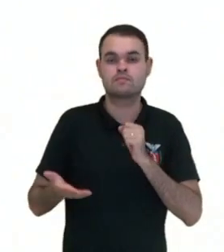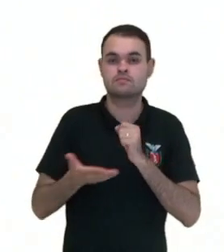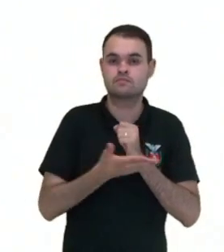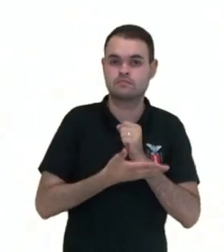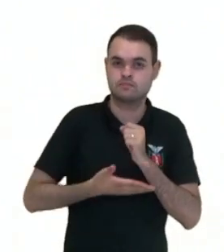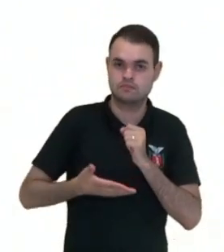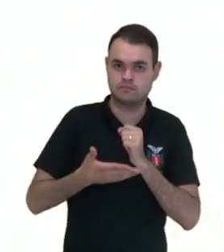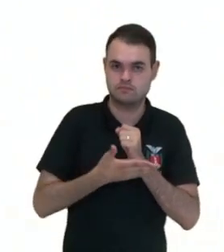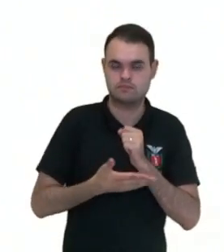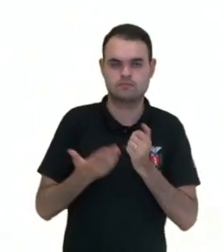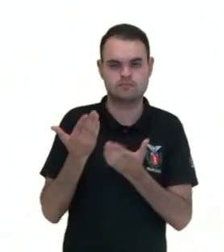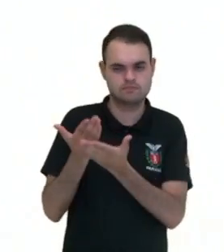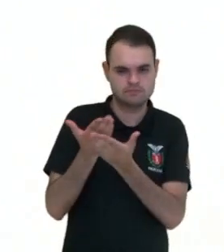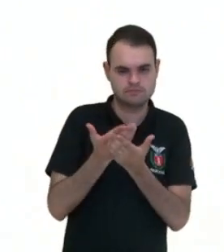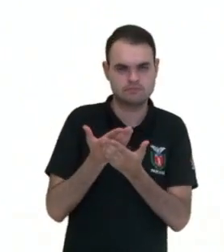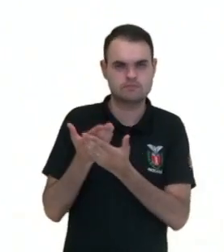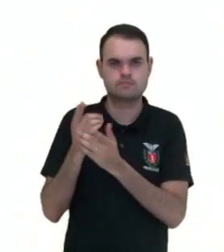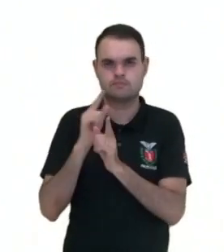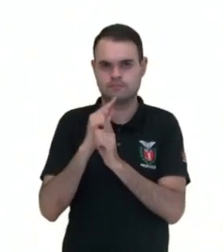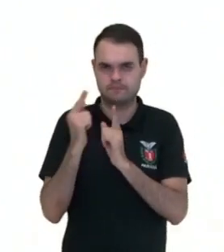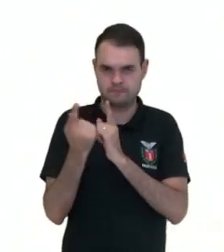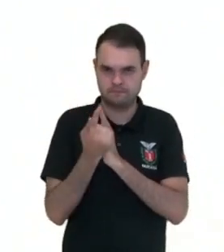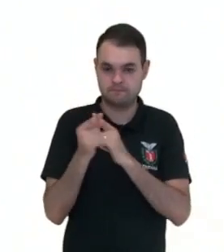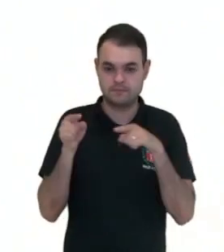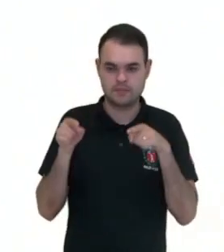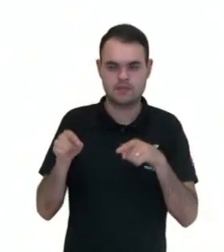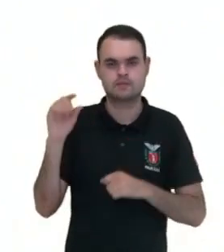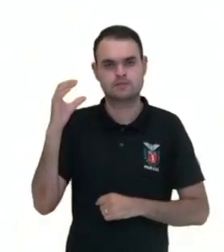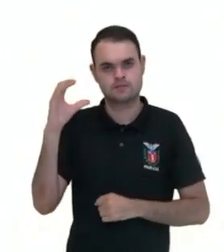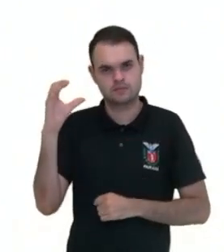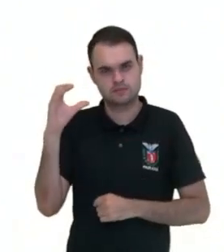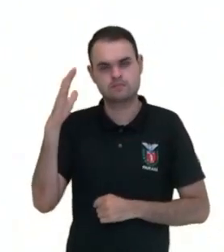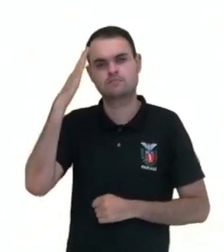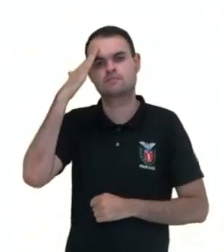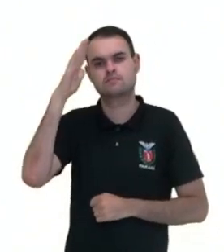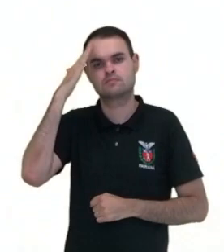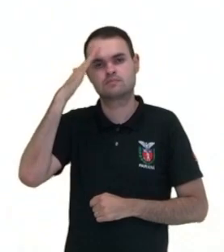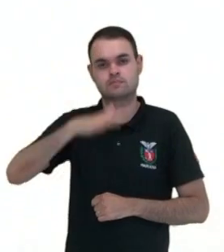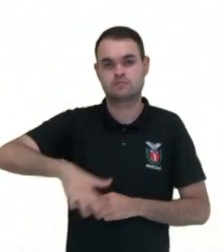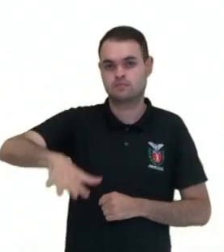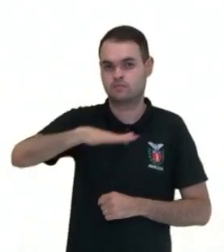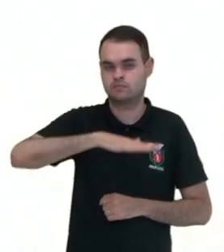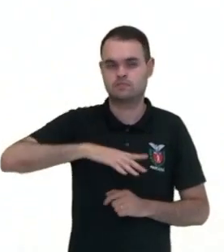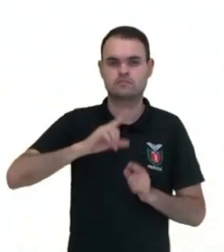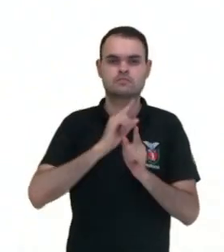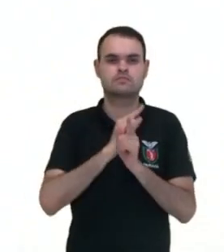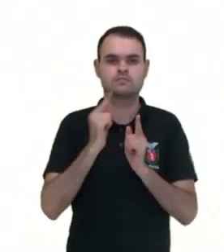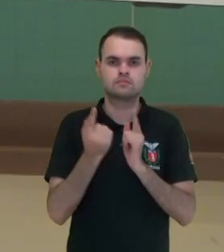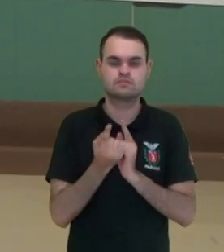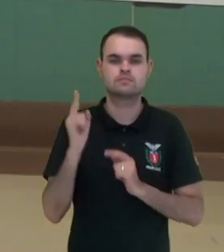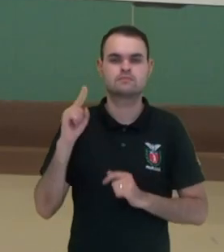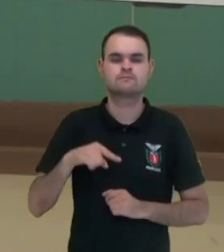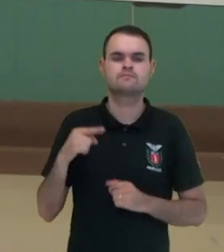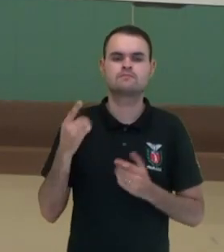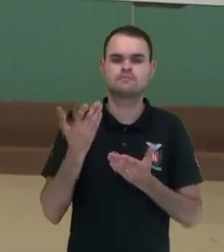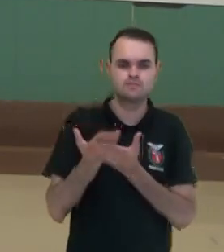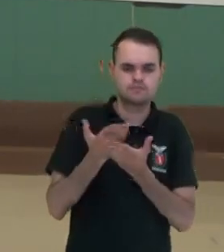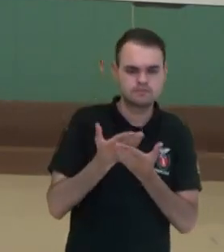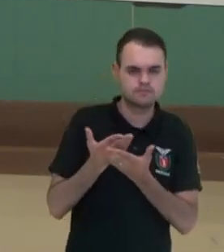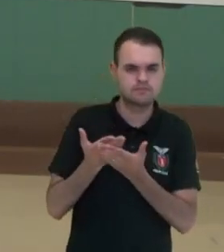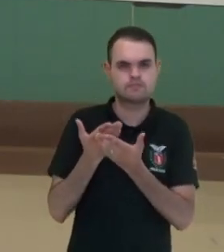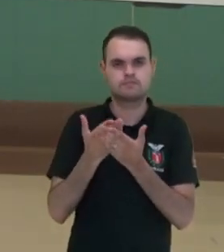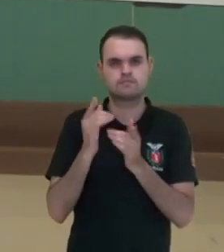base para o estudo da geografia, para esta ciência. Entender o espaço geográfico é